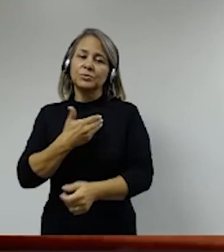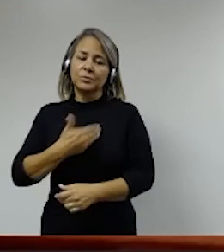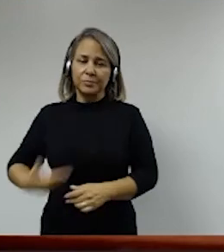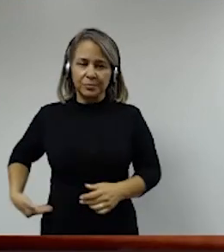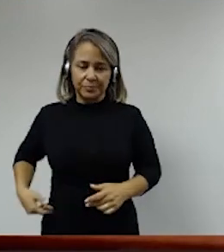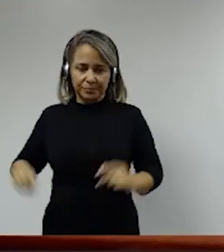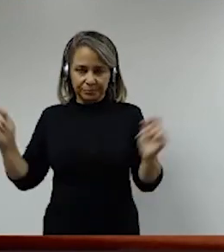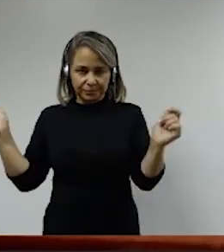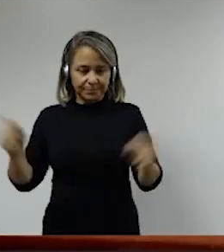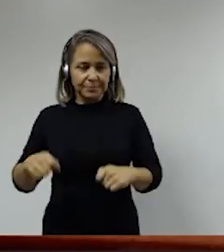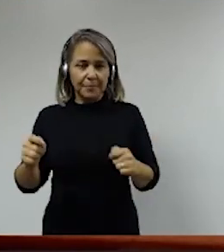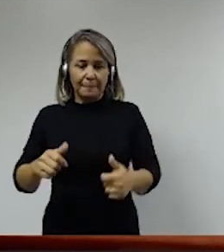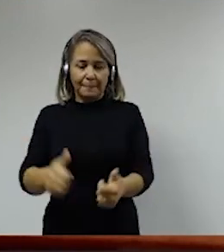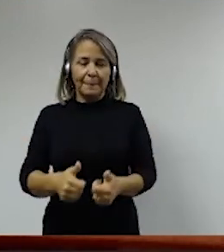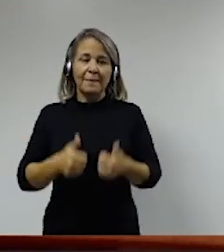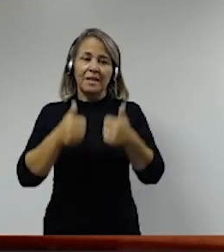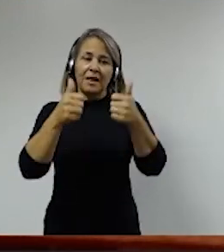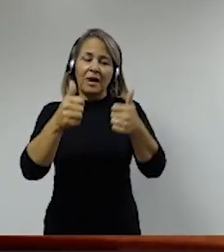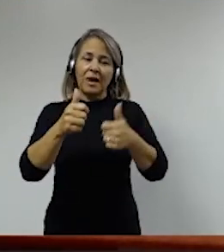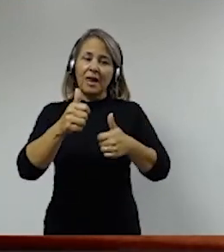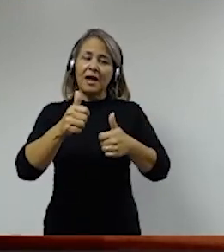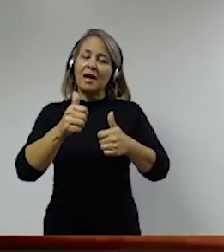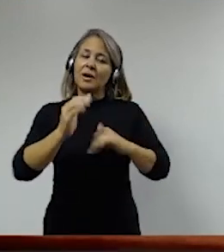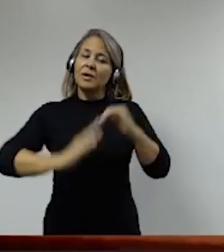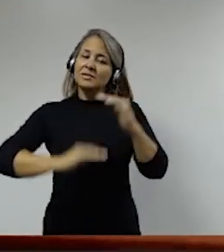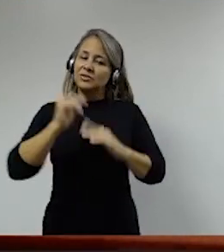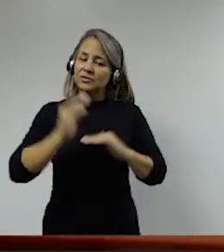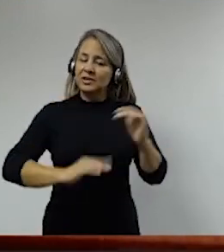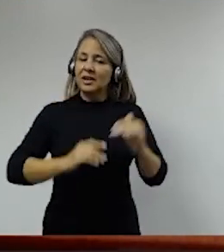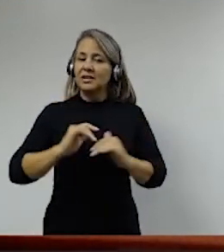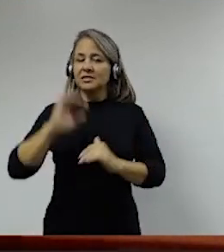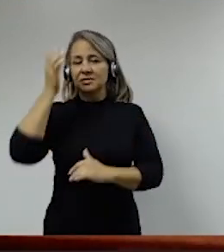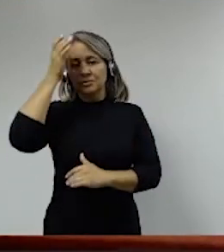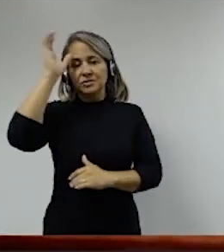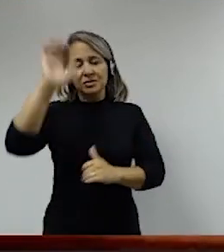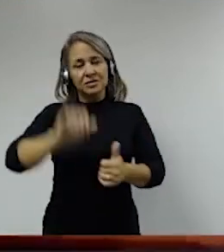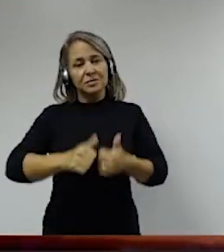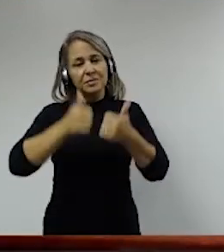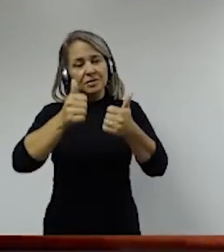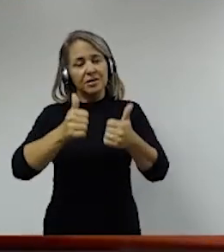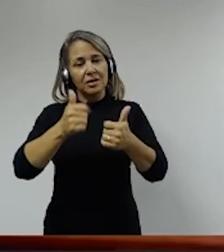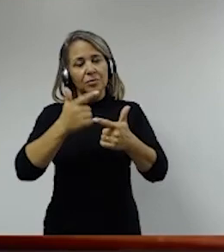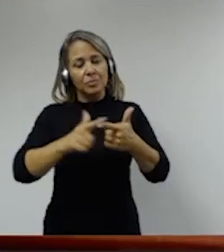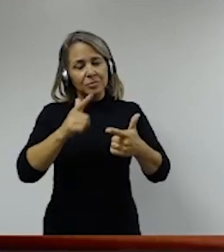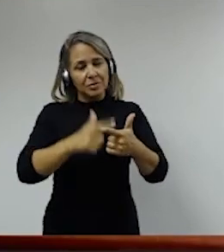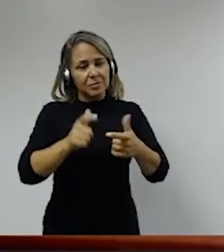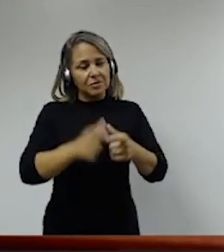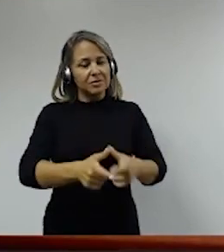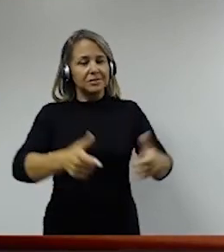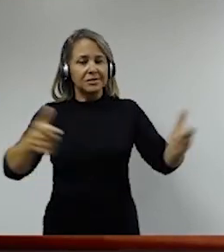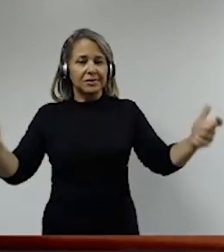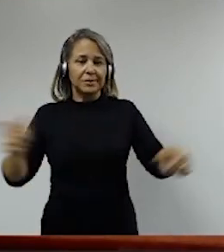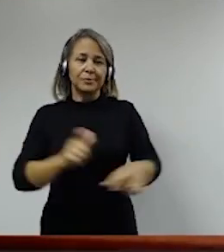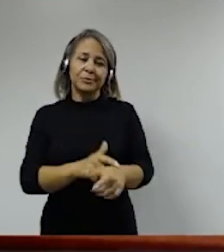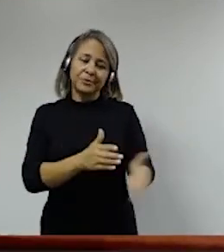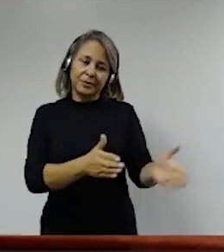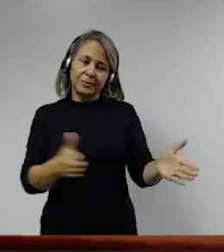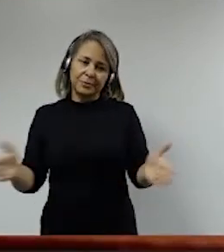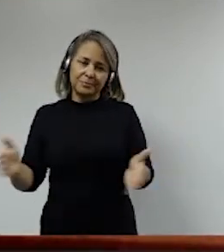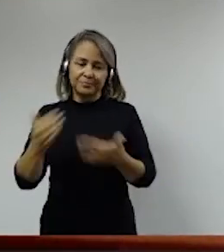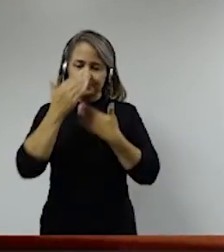de melhorar as atividades culturais e amenizar o problema que vai se estender durante um bom tempo.